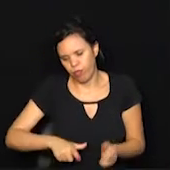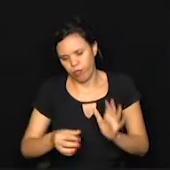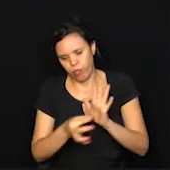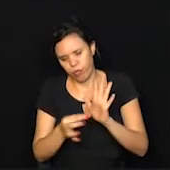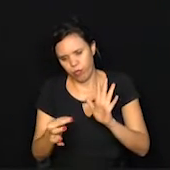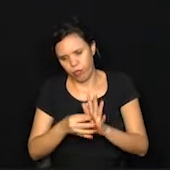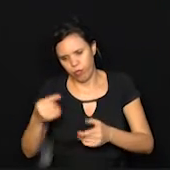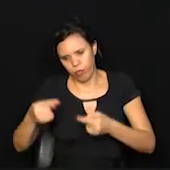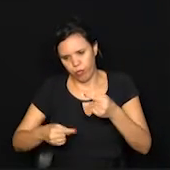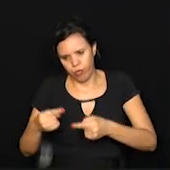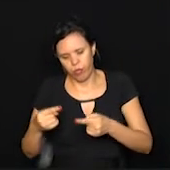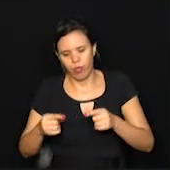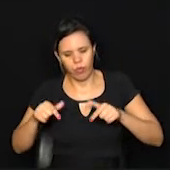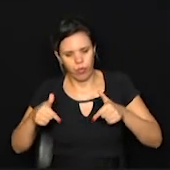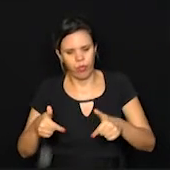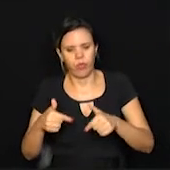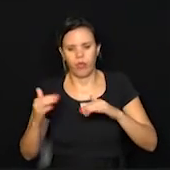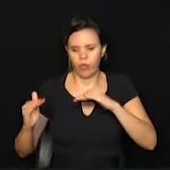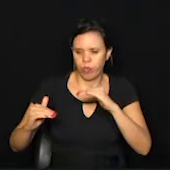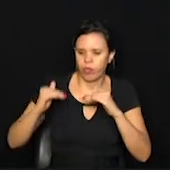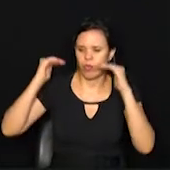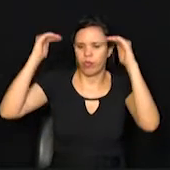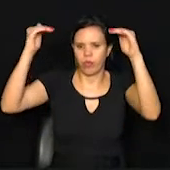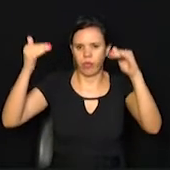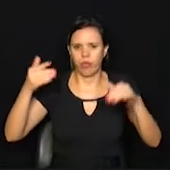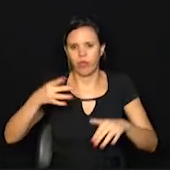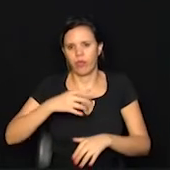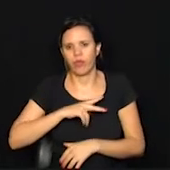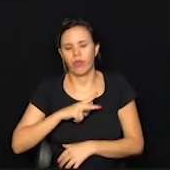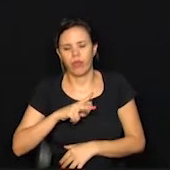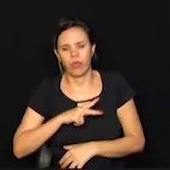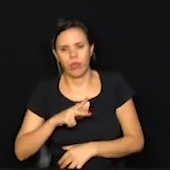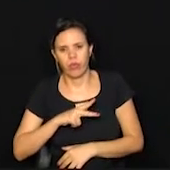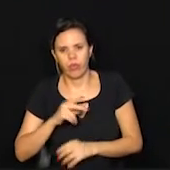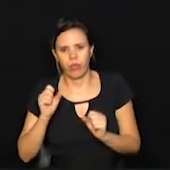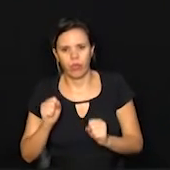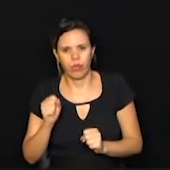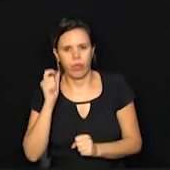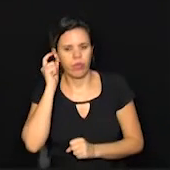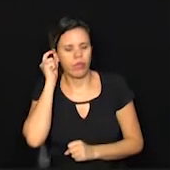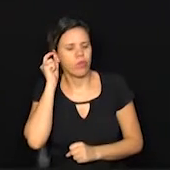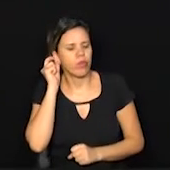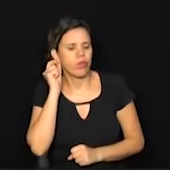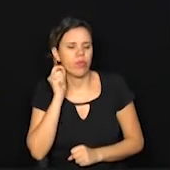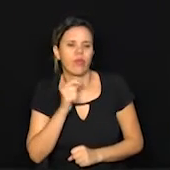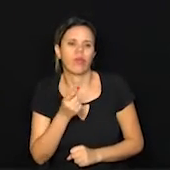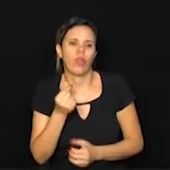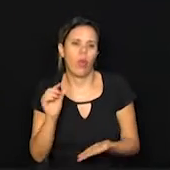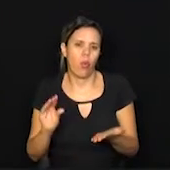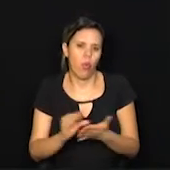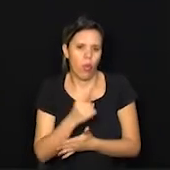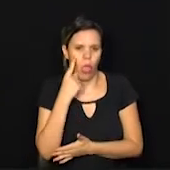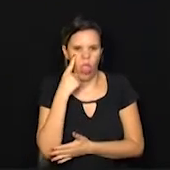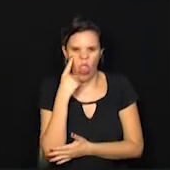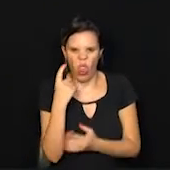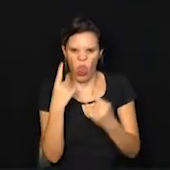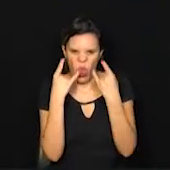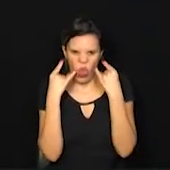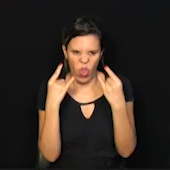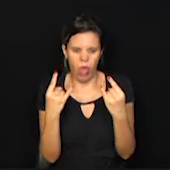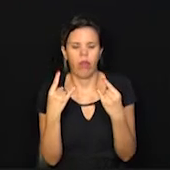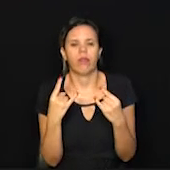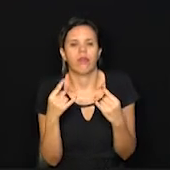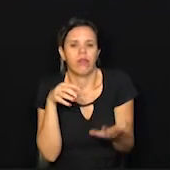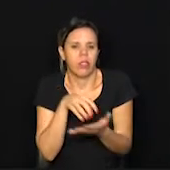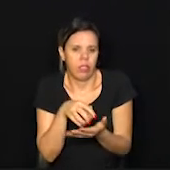visão de política como um meio de ascensão pessoal né de poder pessoal de grana pessoal de interesse de um